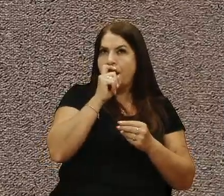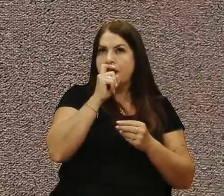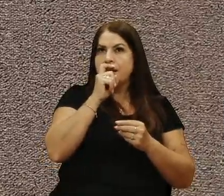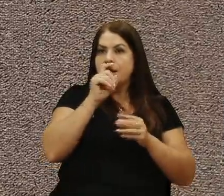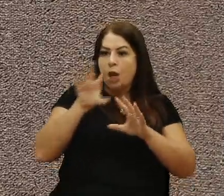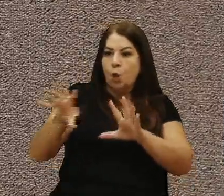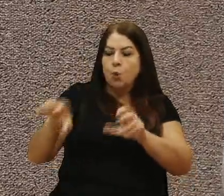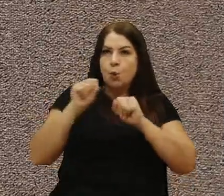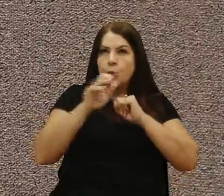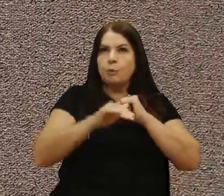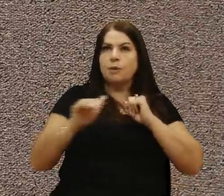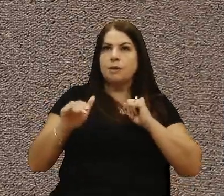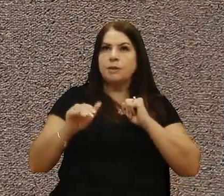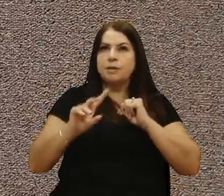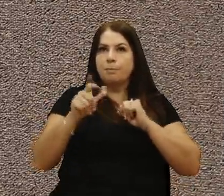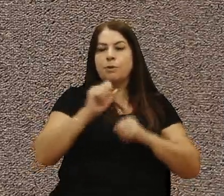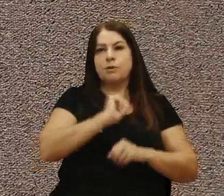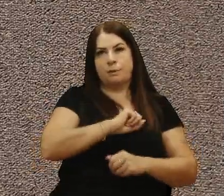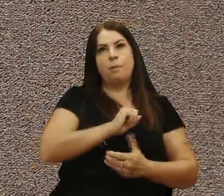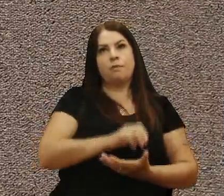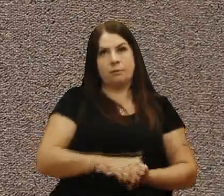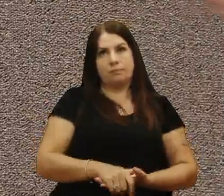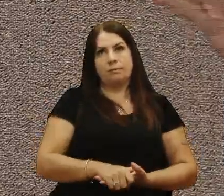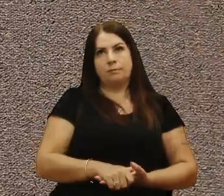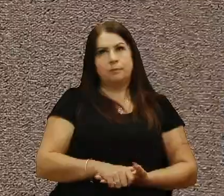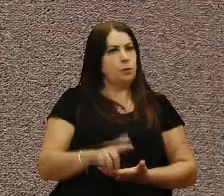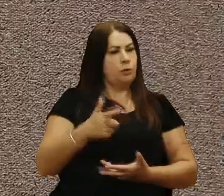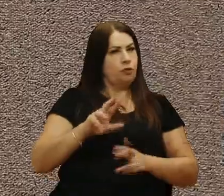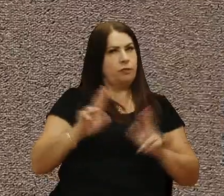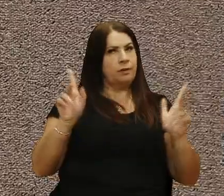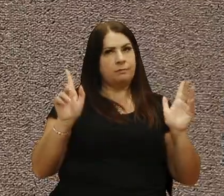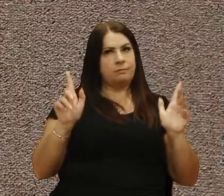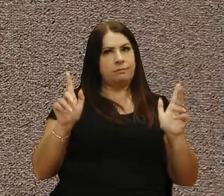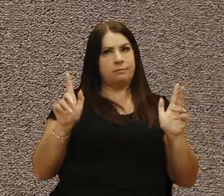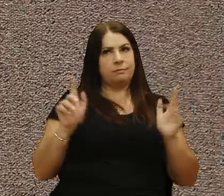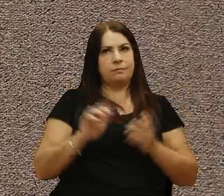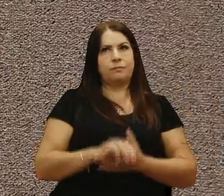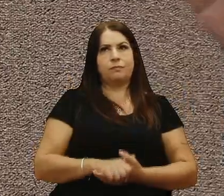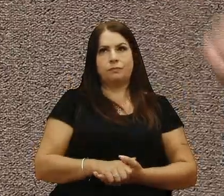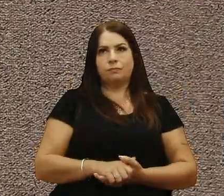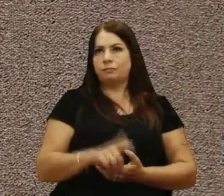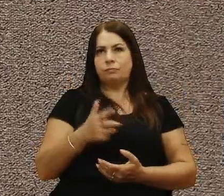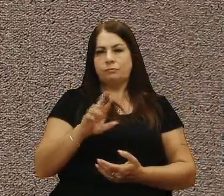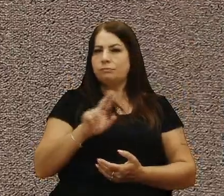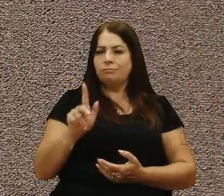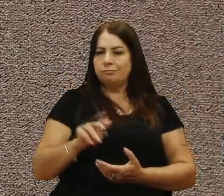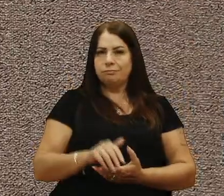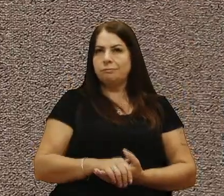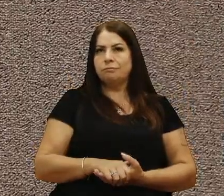uma criança para depois maltratar. Não tem diferença. Não tem diferença.